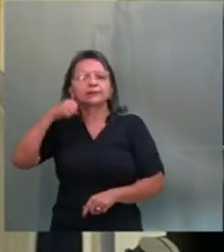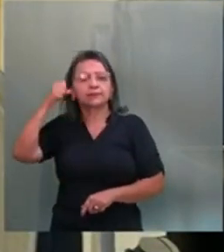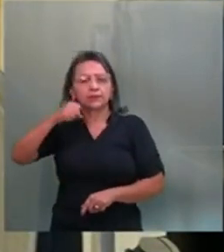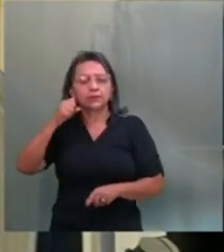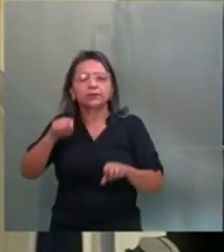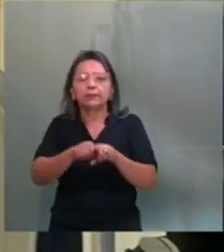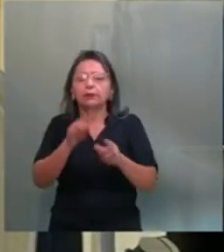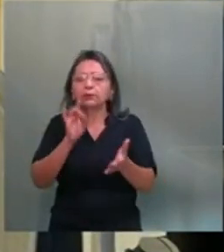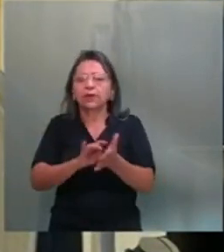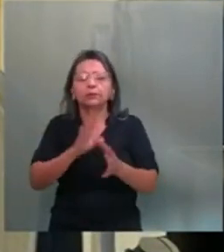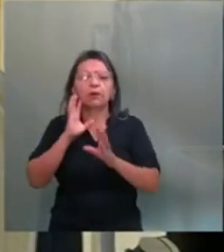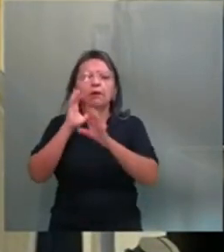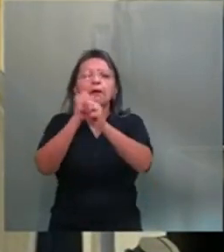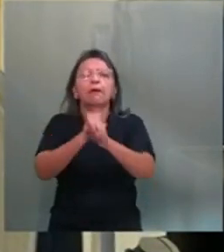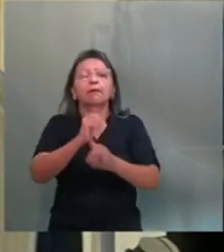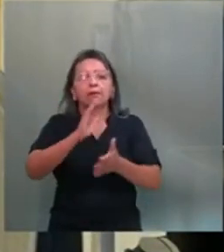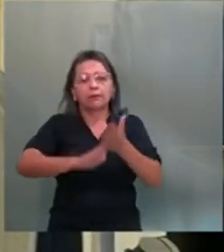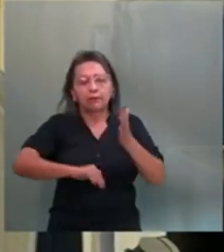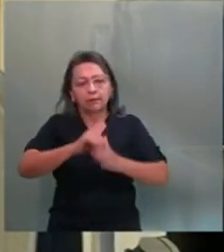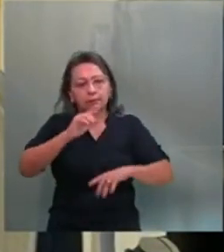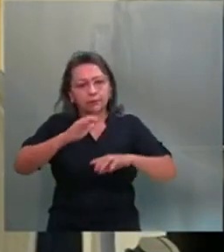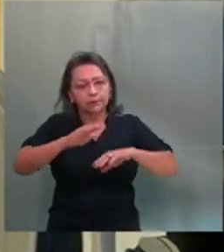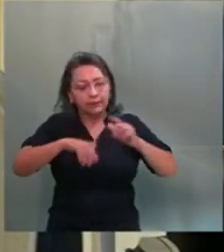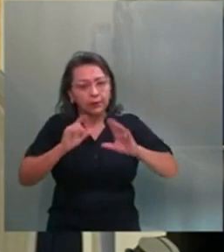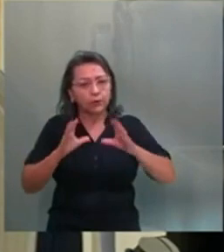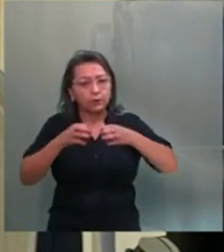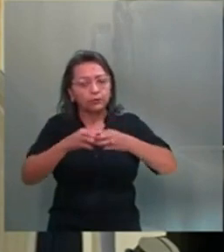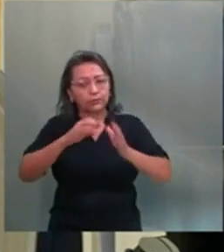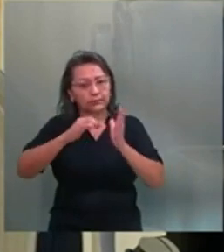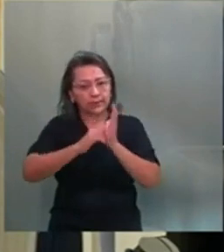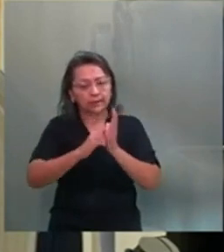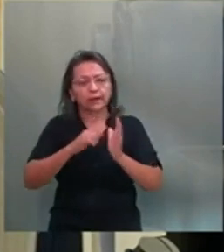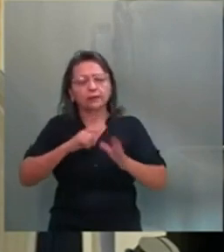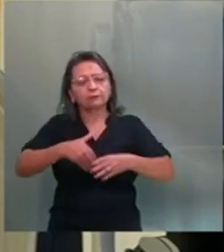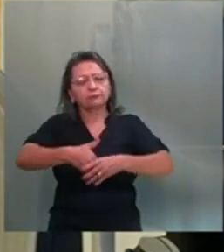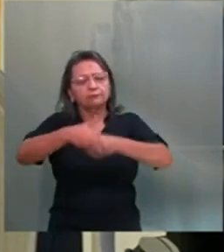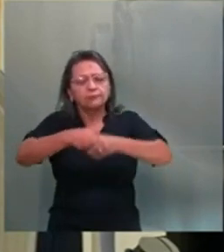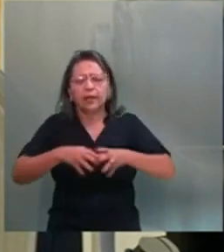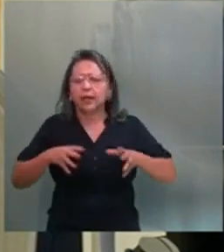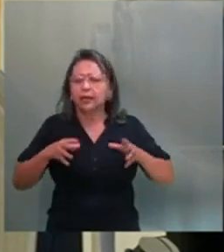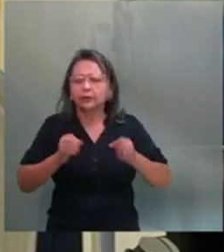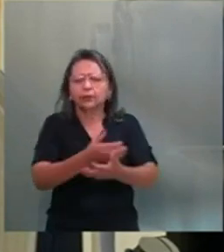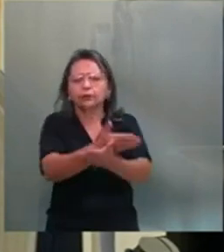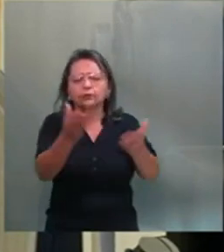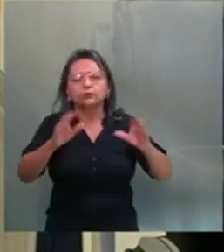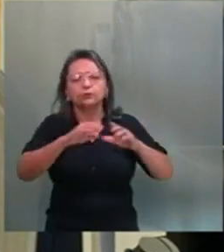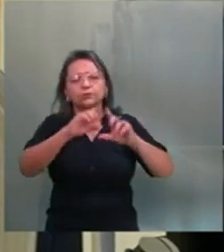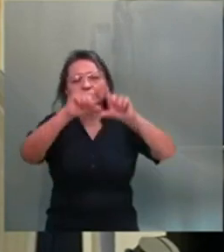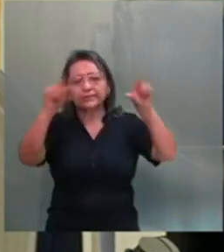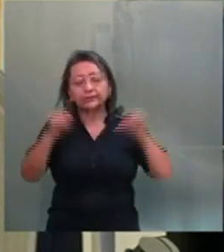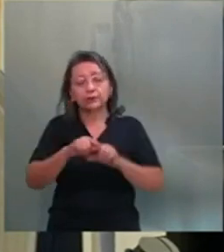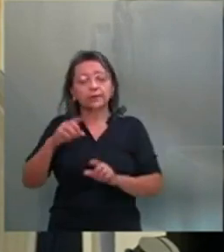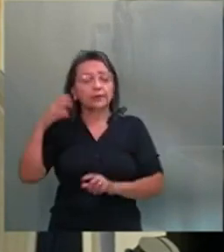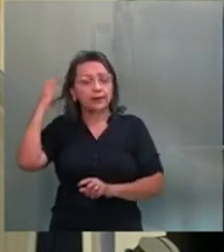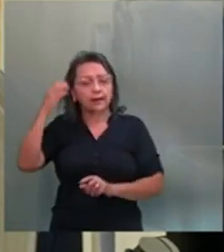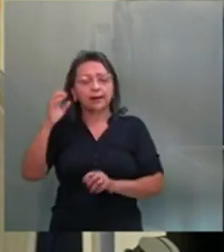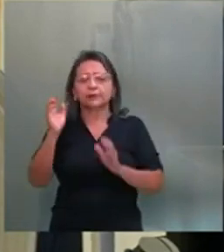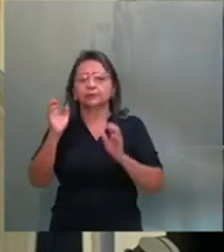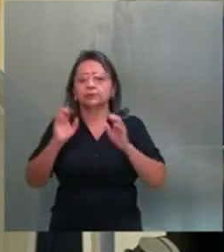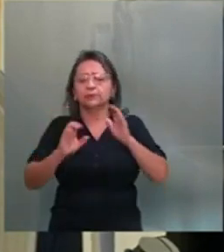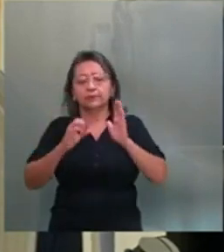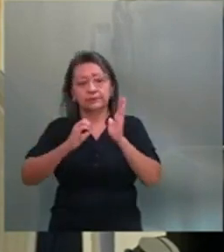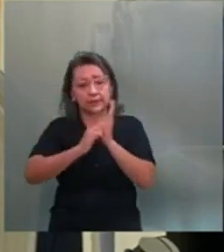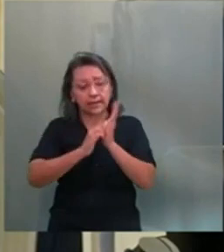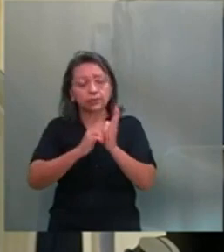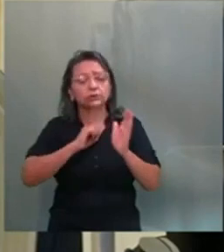tempo que o resultado da ação coletiva do Senado Federal. Quero cumprimentar a todos os servidores da Rádio da Agência Senado, os